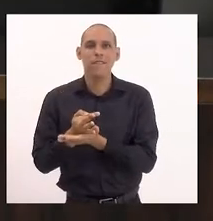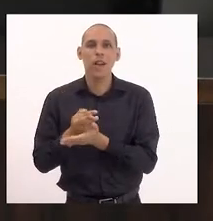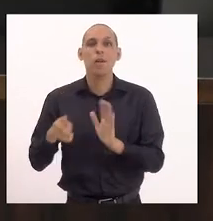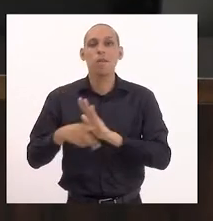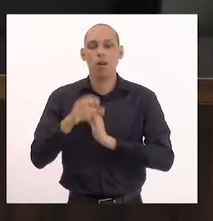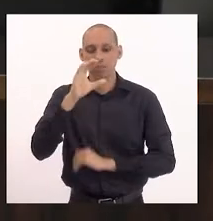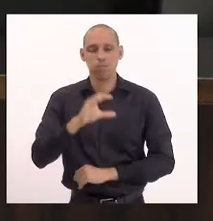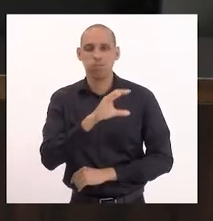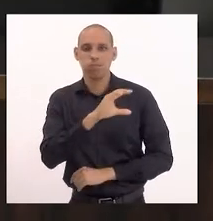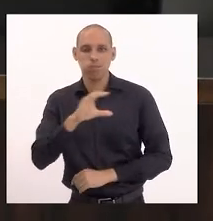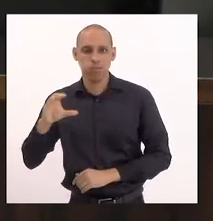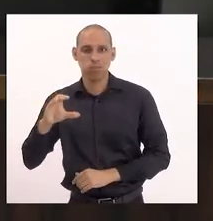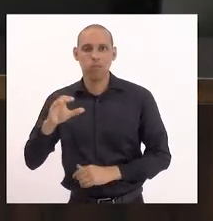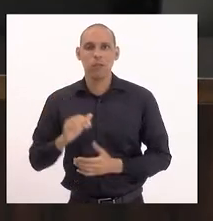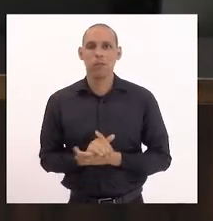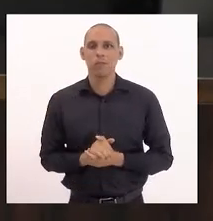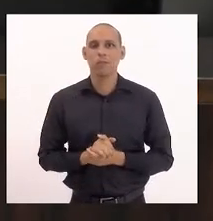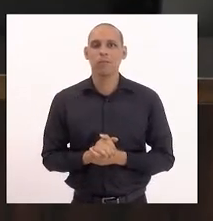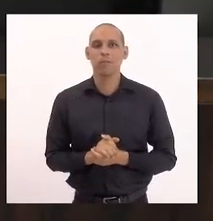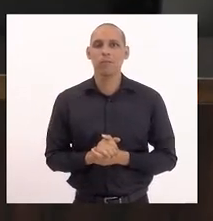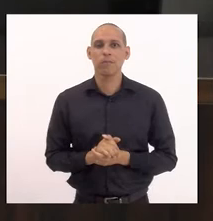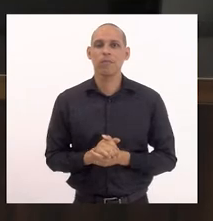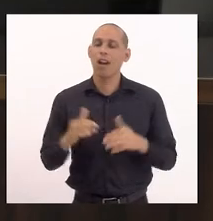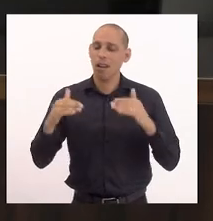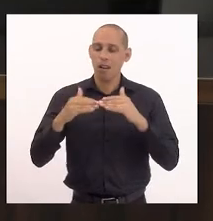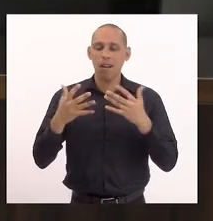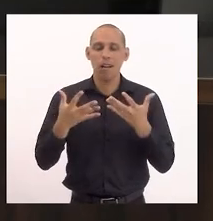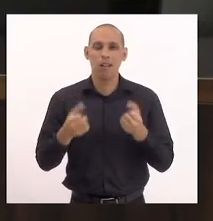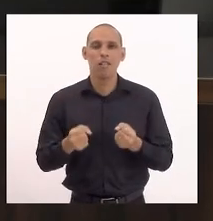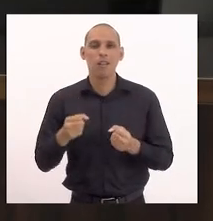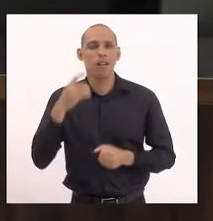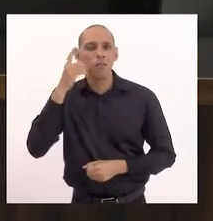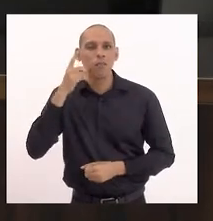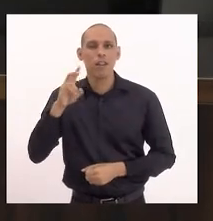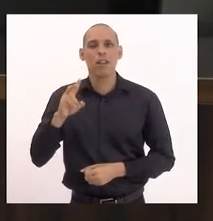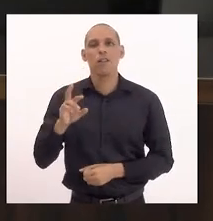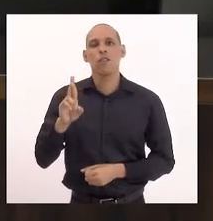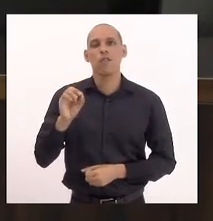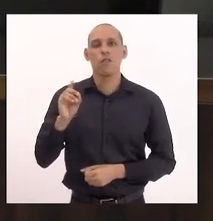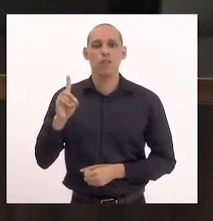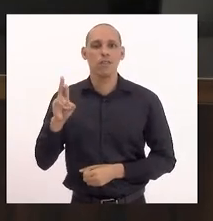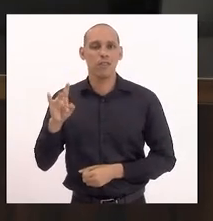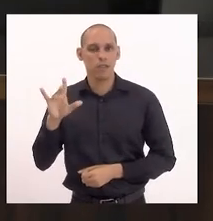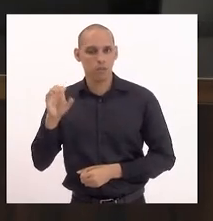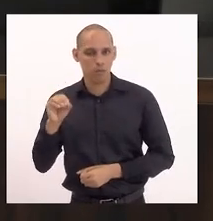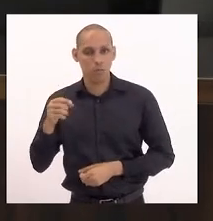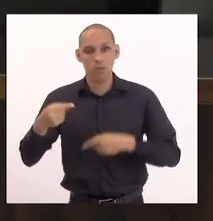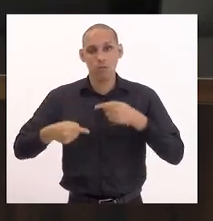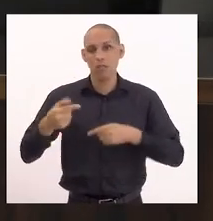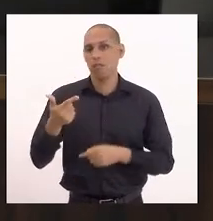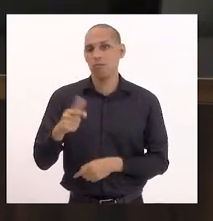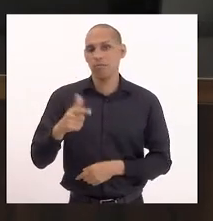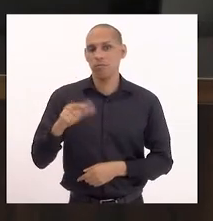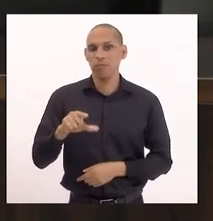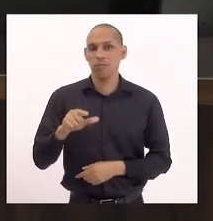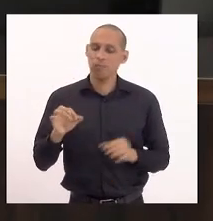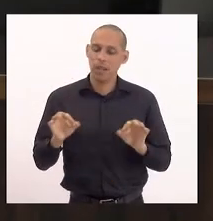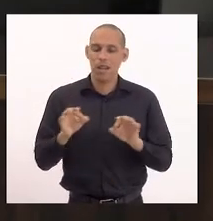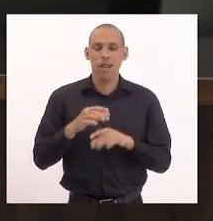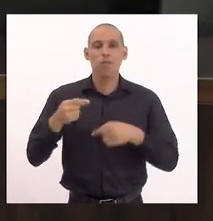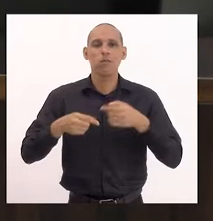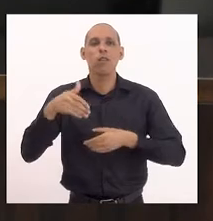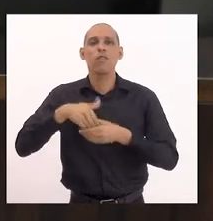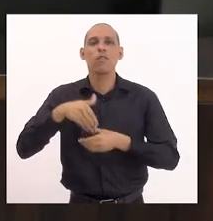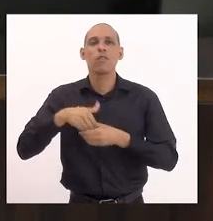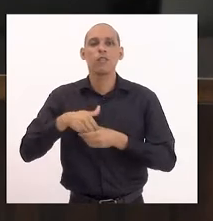Parecida comissão de normas internas e proporções externas, favorável, relator deputado Rodrigo Amorim. Em discussão, não havendo o que eu queria discutir, encerrada a discussão, em